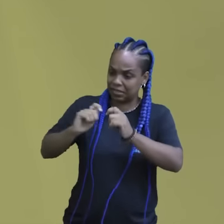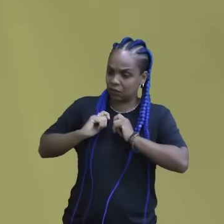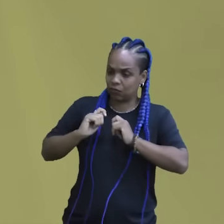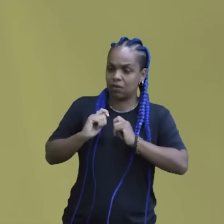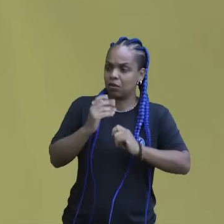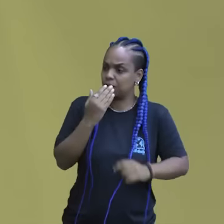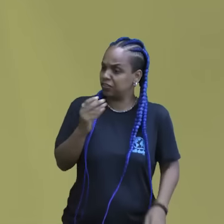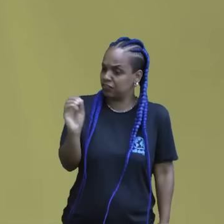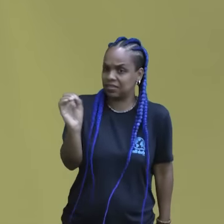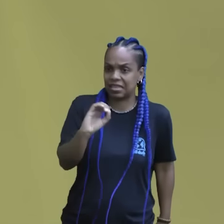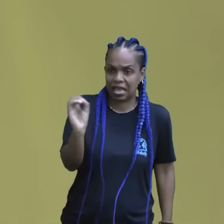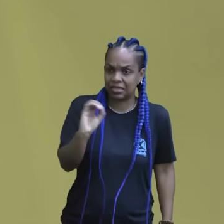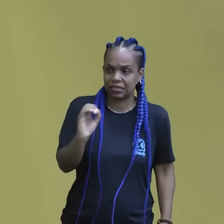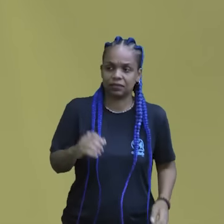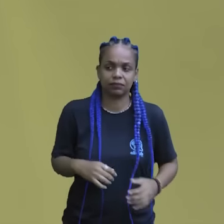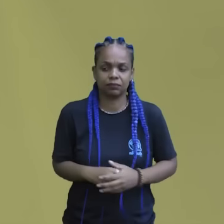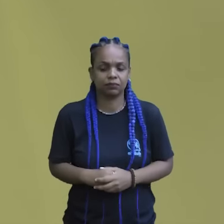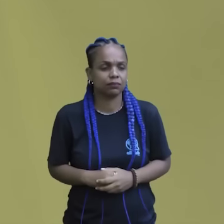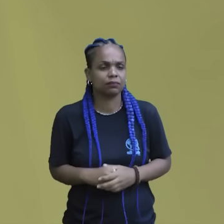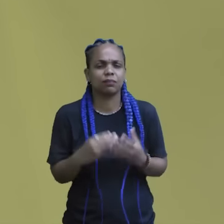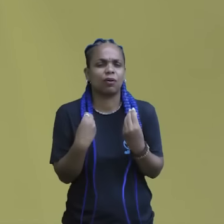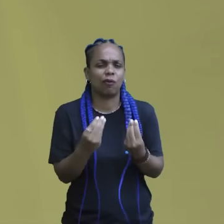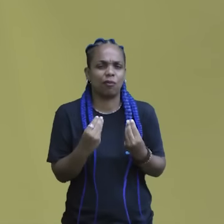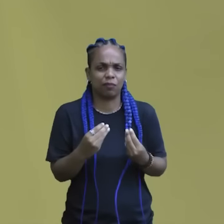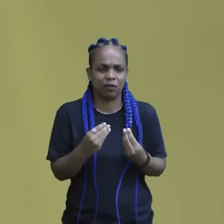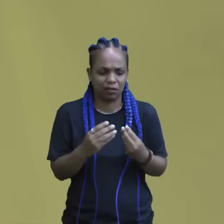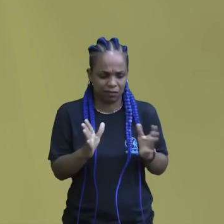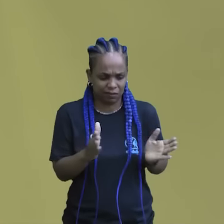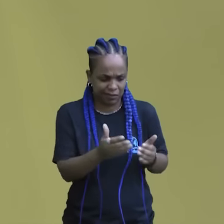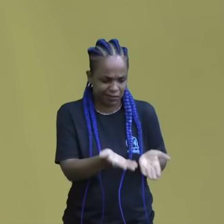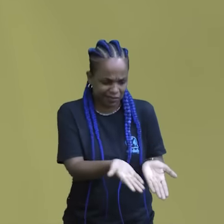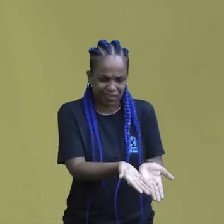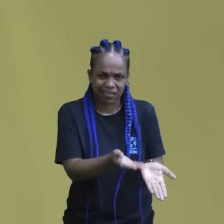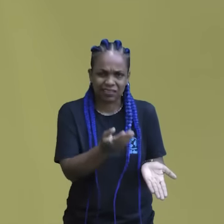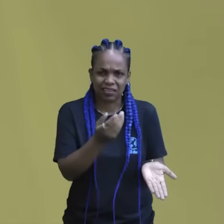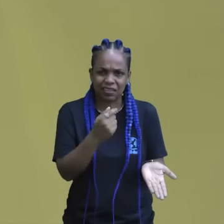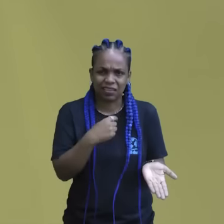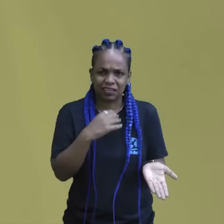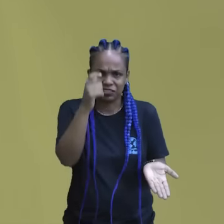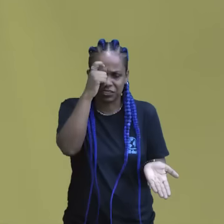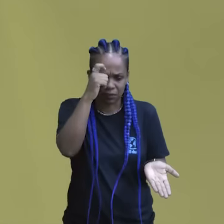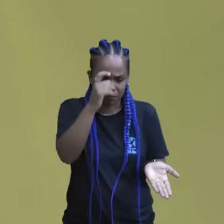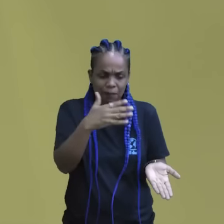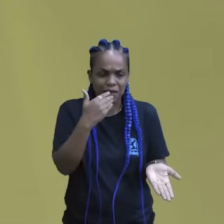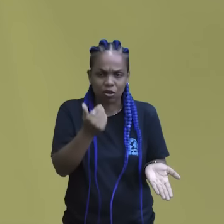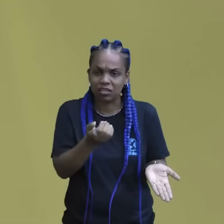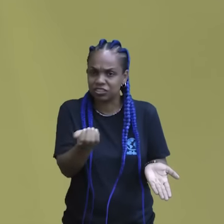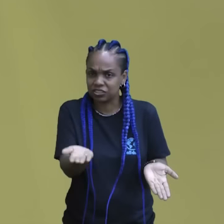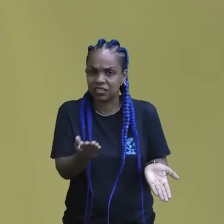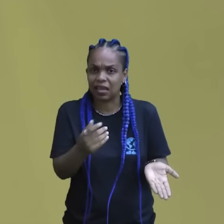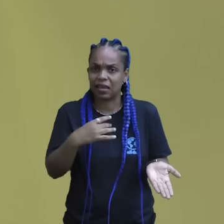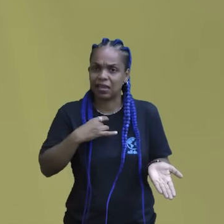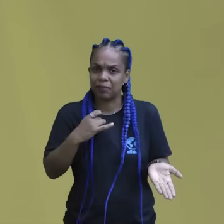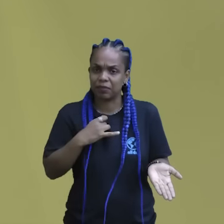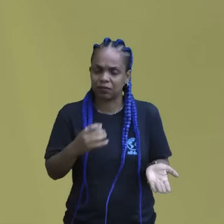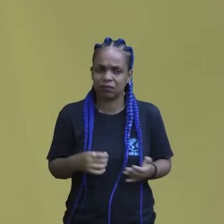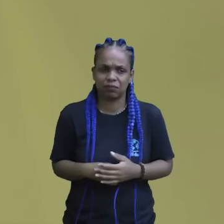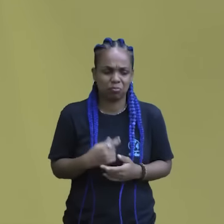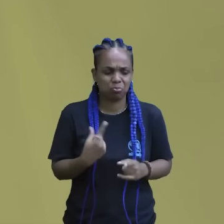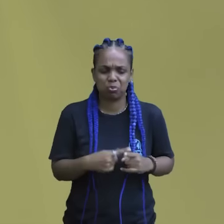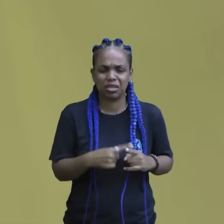camisas. Mas por que isso? Por que você precisava? E aí, ao final: não